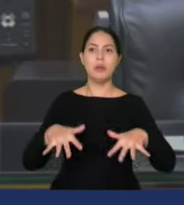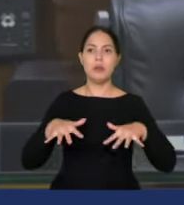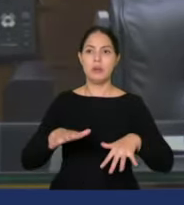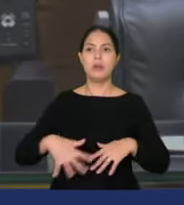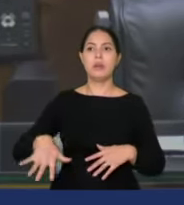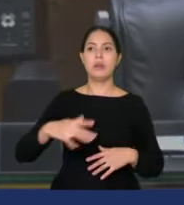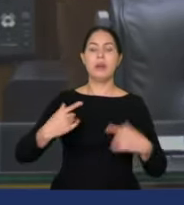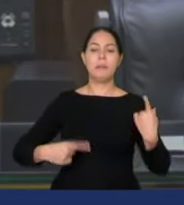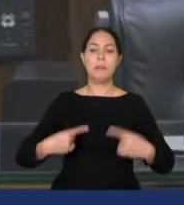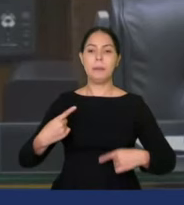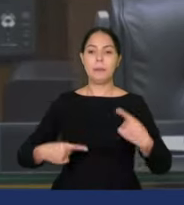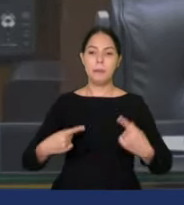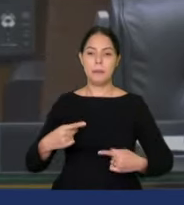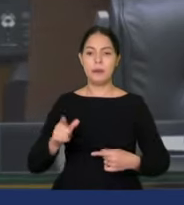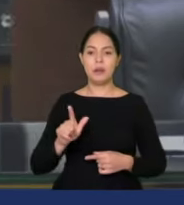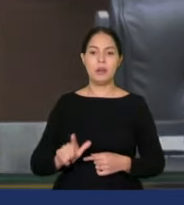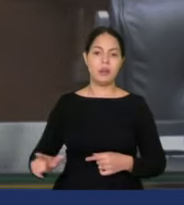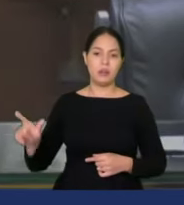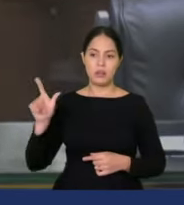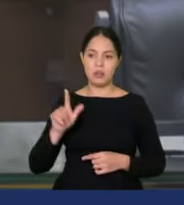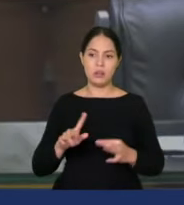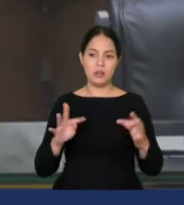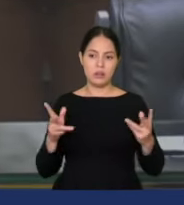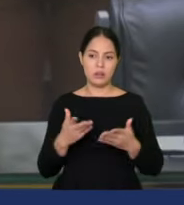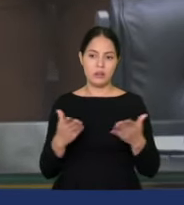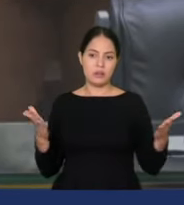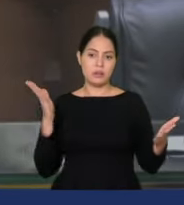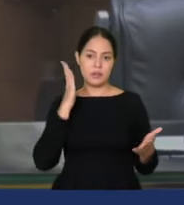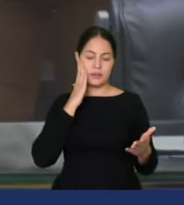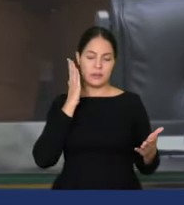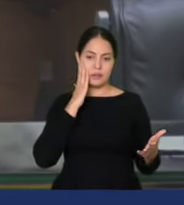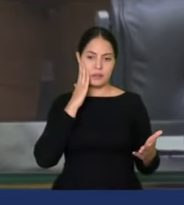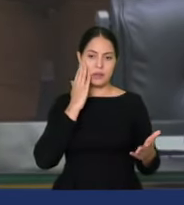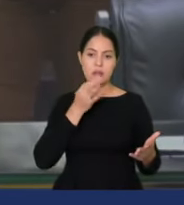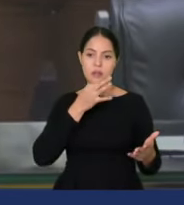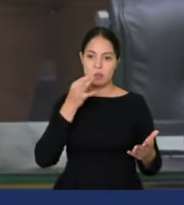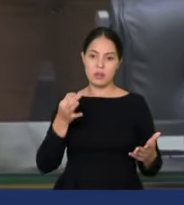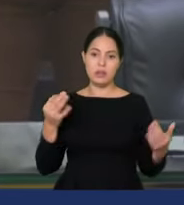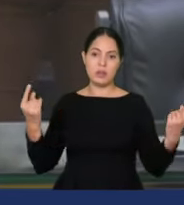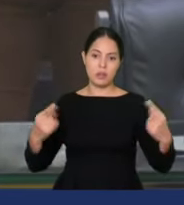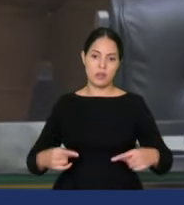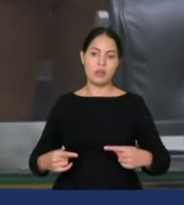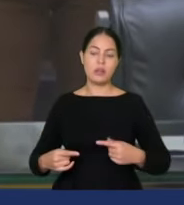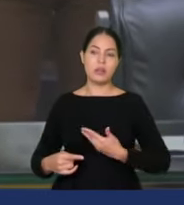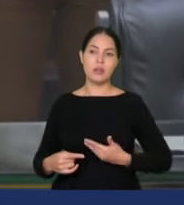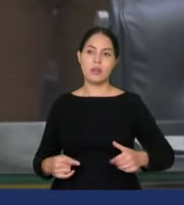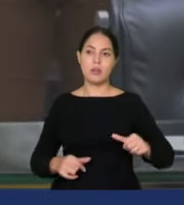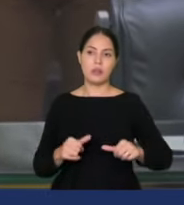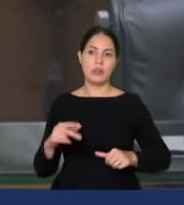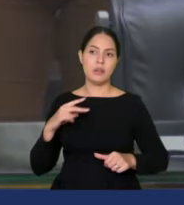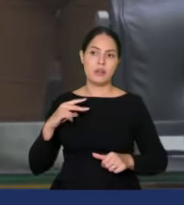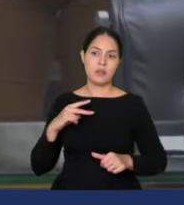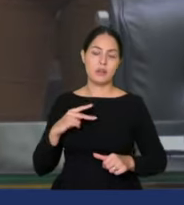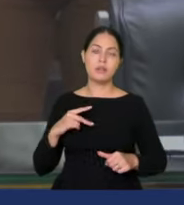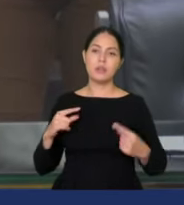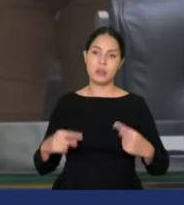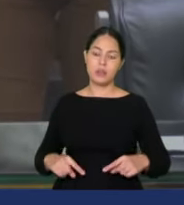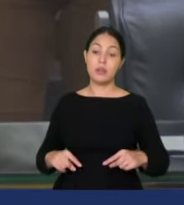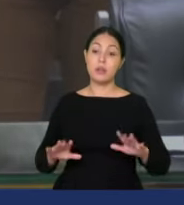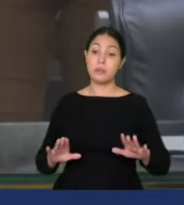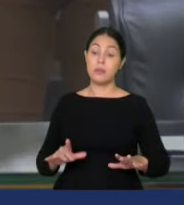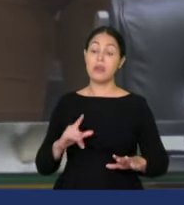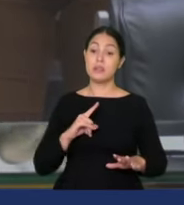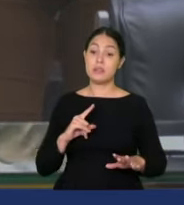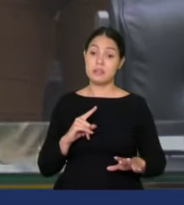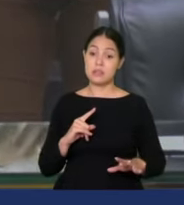evidentemente todos que acompanharam sabem, é contrário à venda da Petrobras, mas aqui também nós ouvimos aqueles